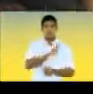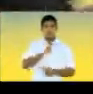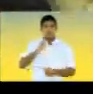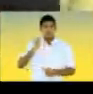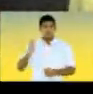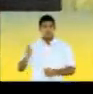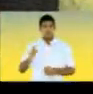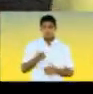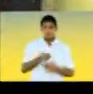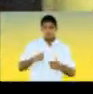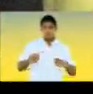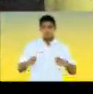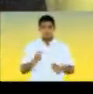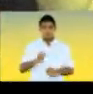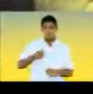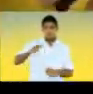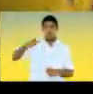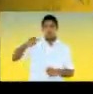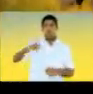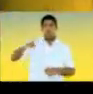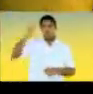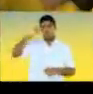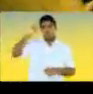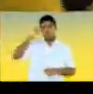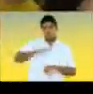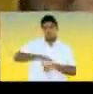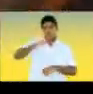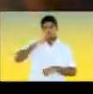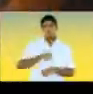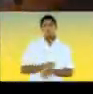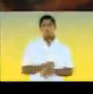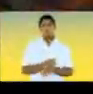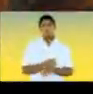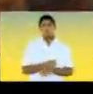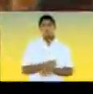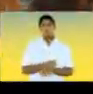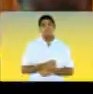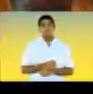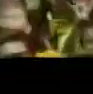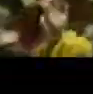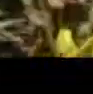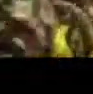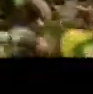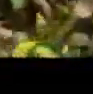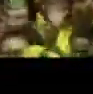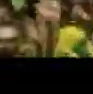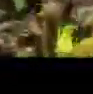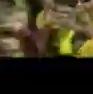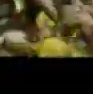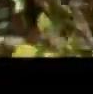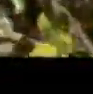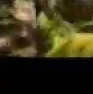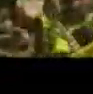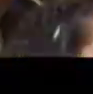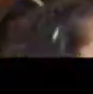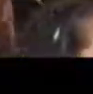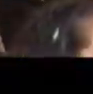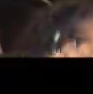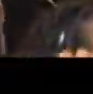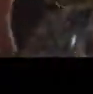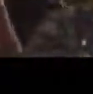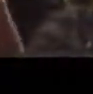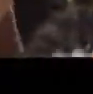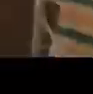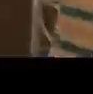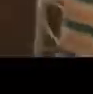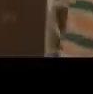a família 55 se multiplicando cada vez mais. Que sabão vai ficar melhor, é